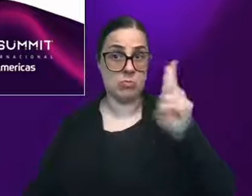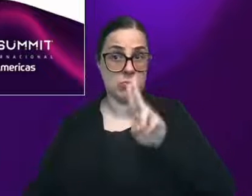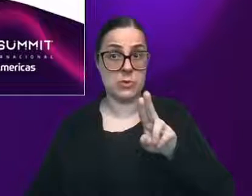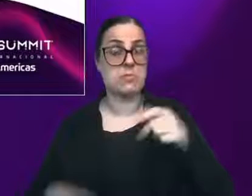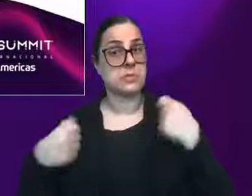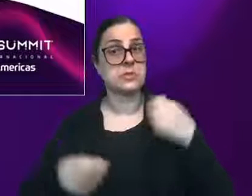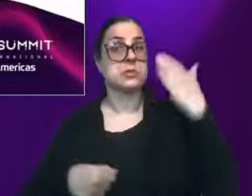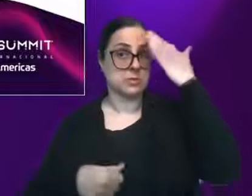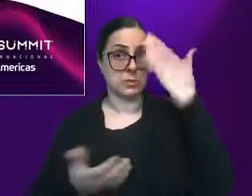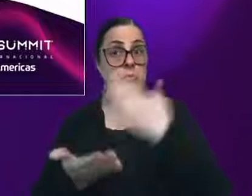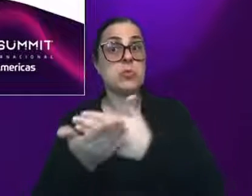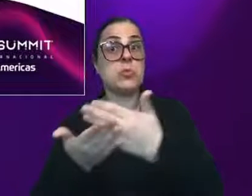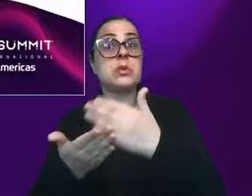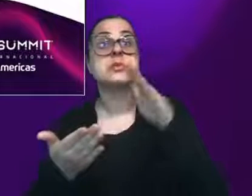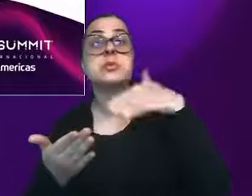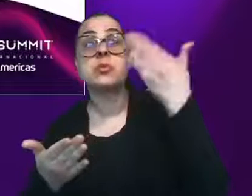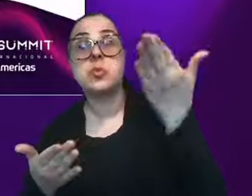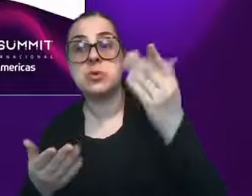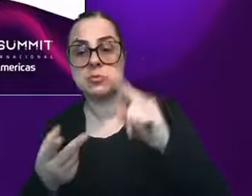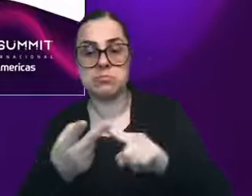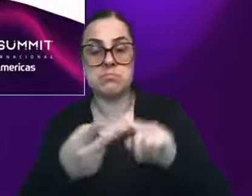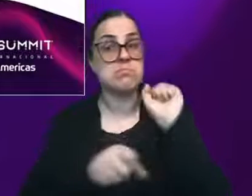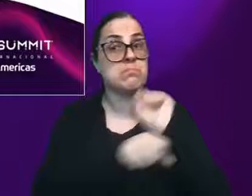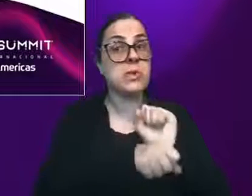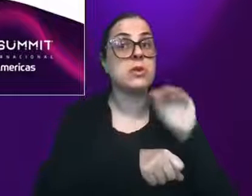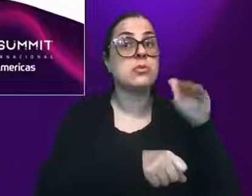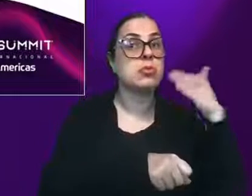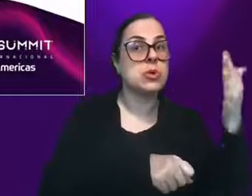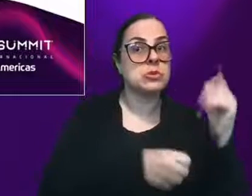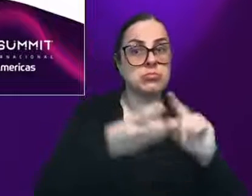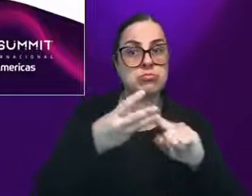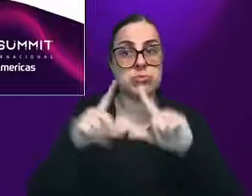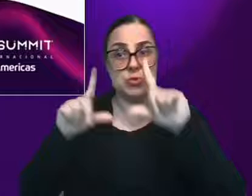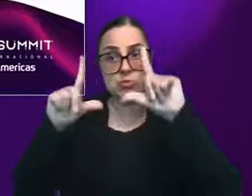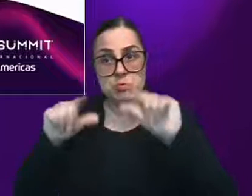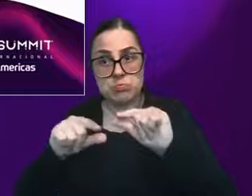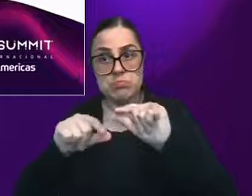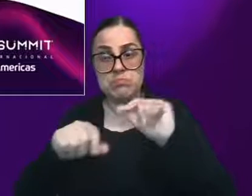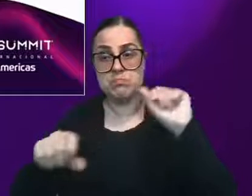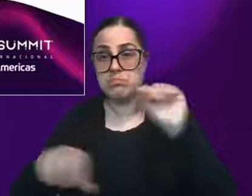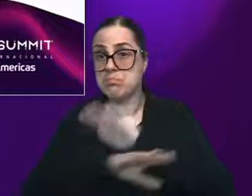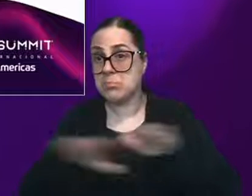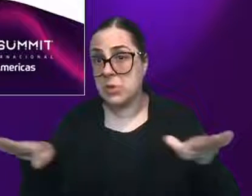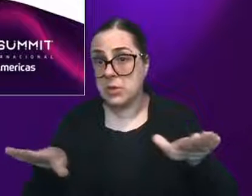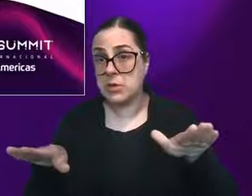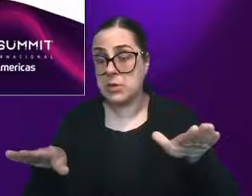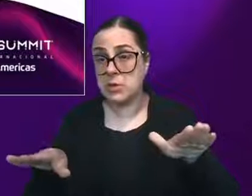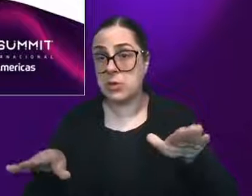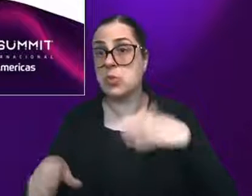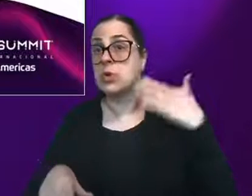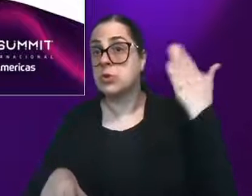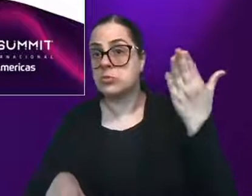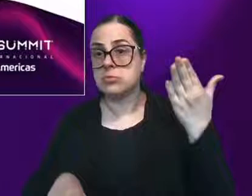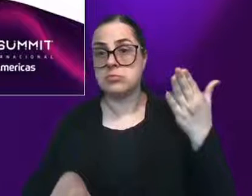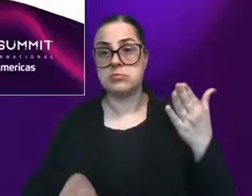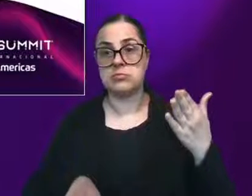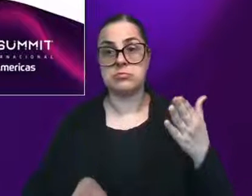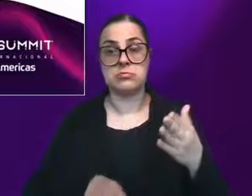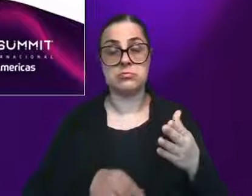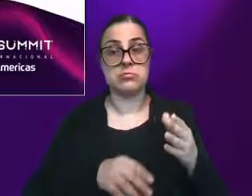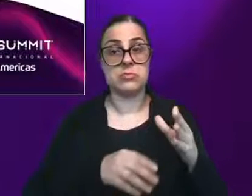para, quando a gente começa a retirar e quando parar de retirar, tá? Então,